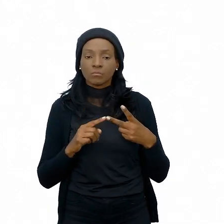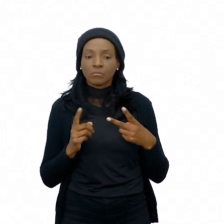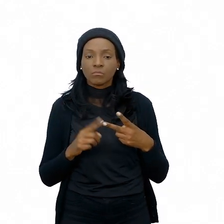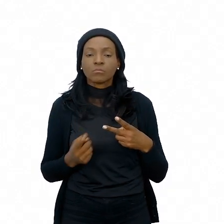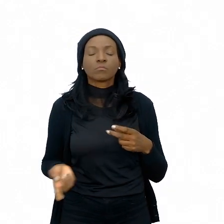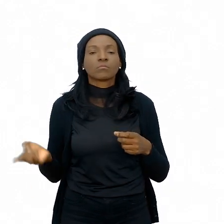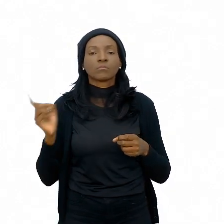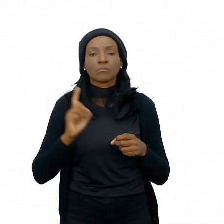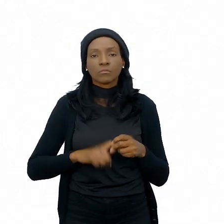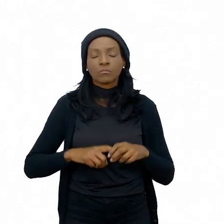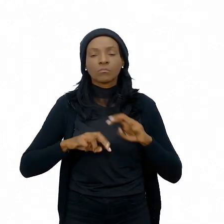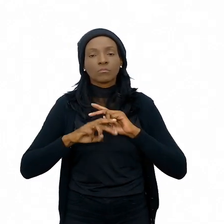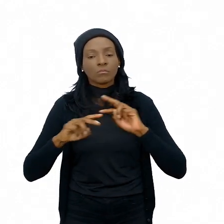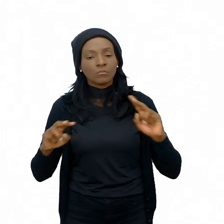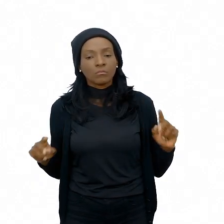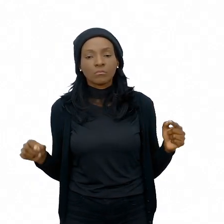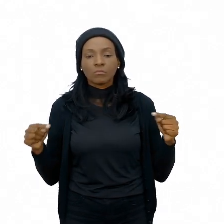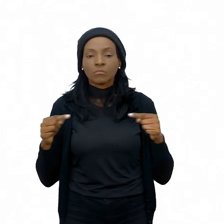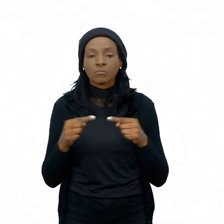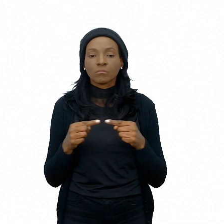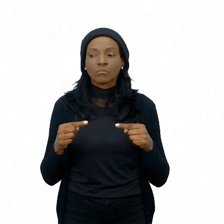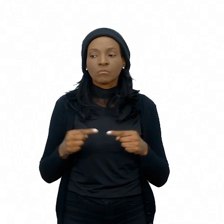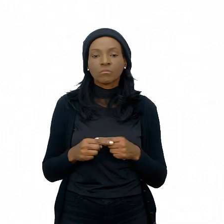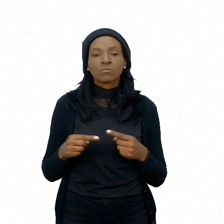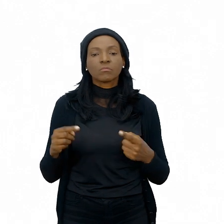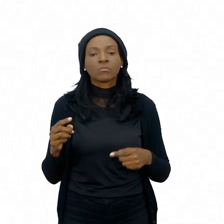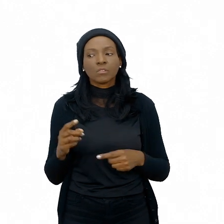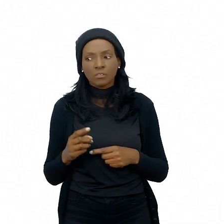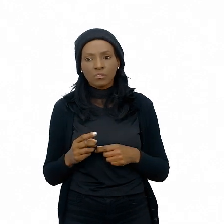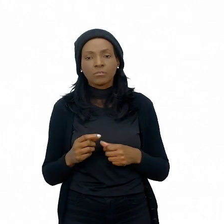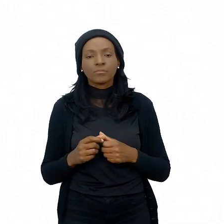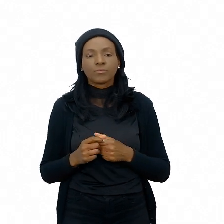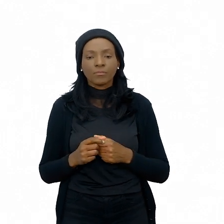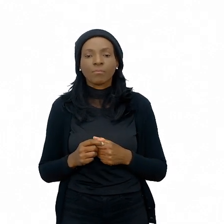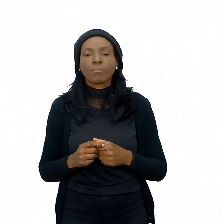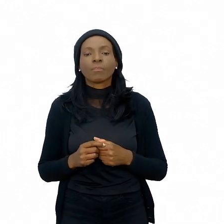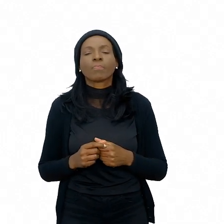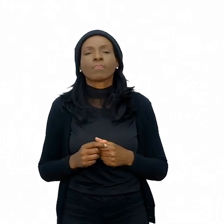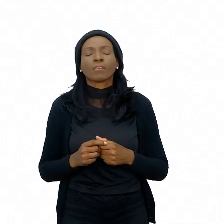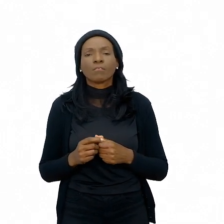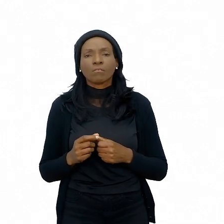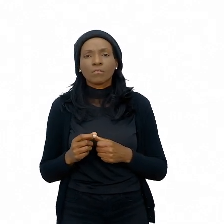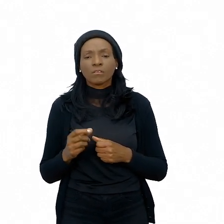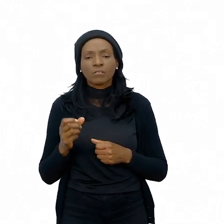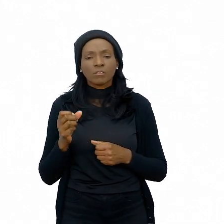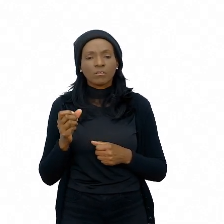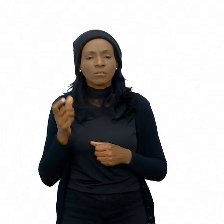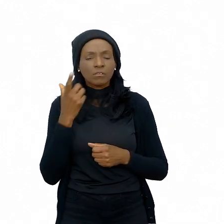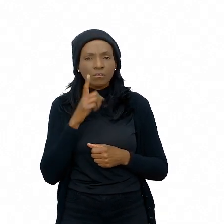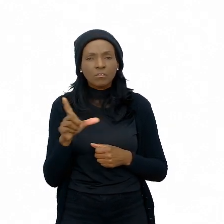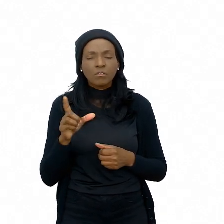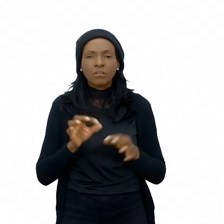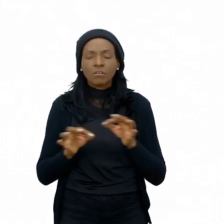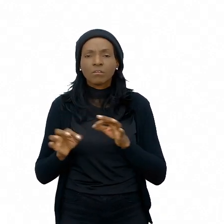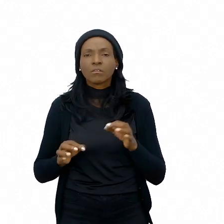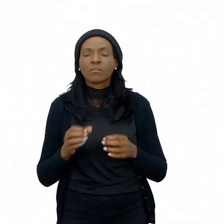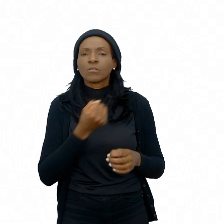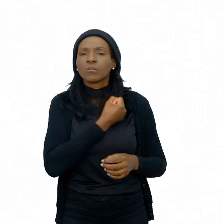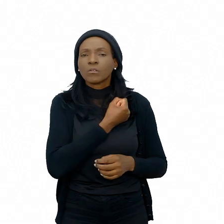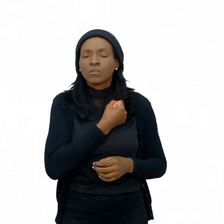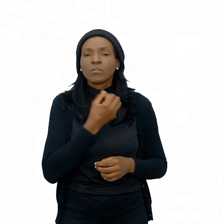as características do sistema de numeração decimal e como se dá a construção do número pelas